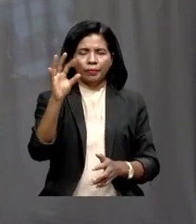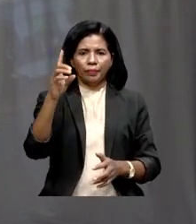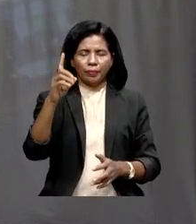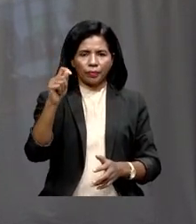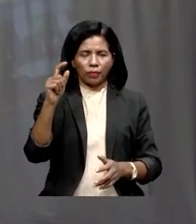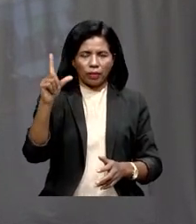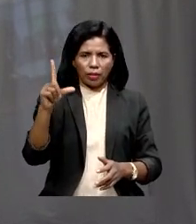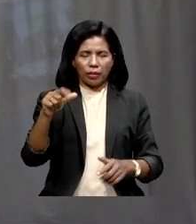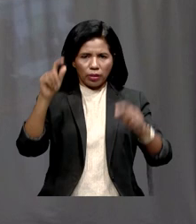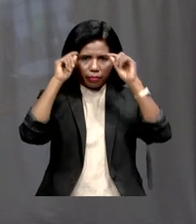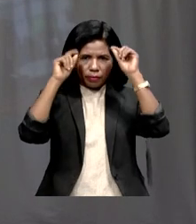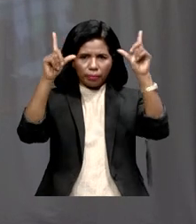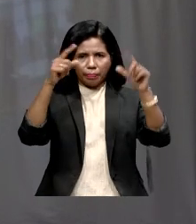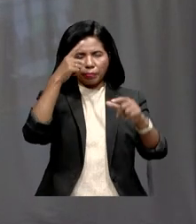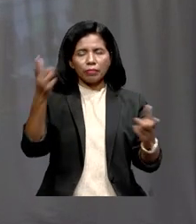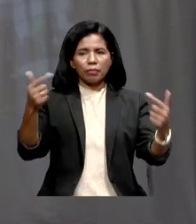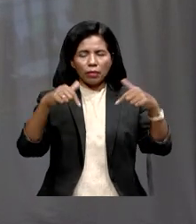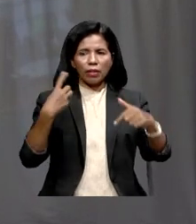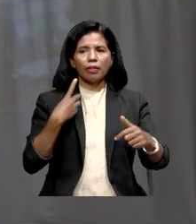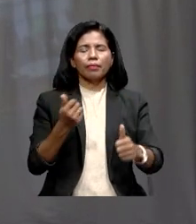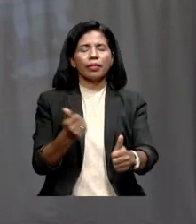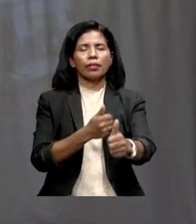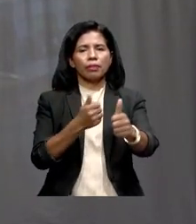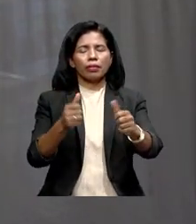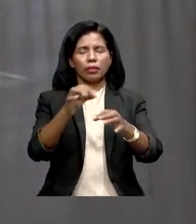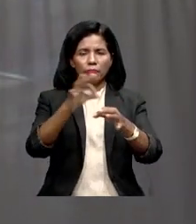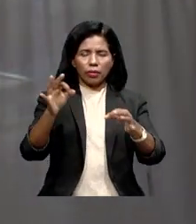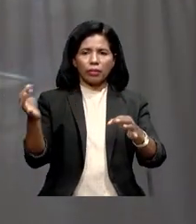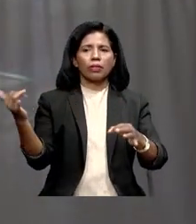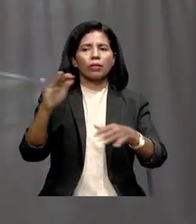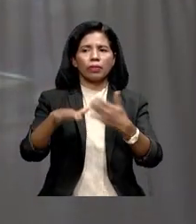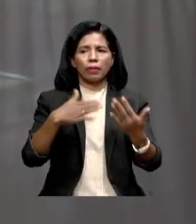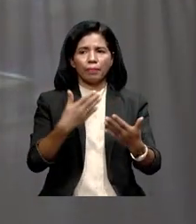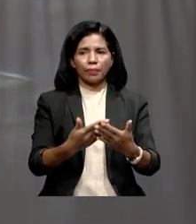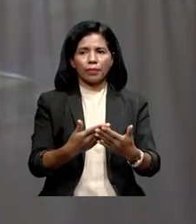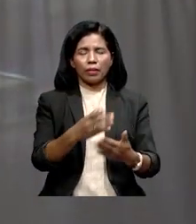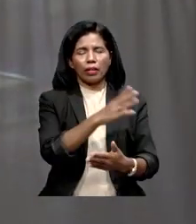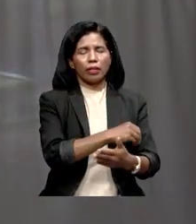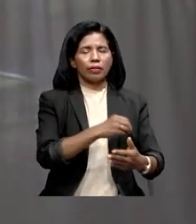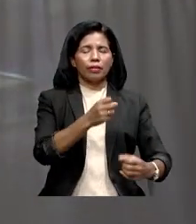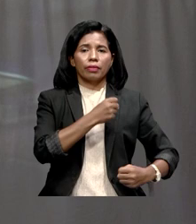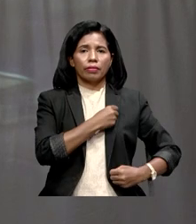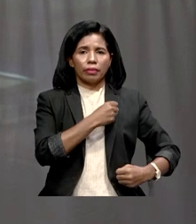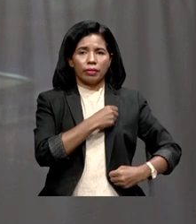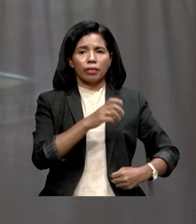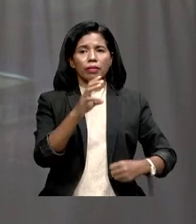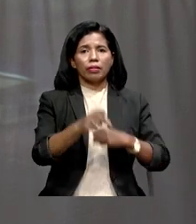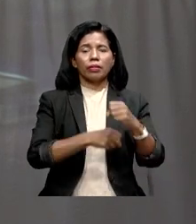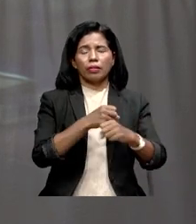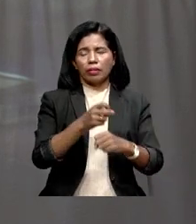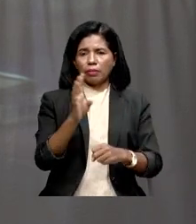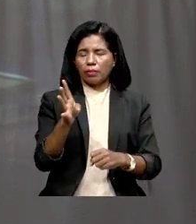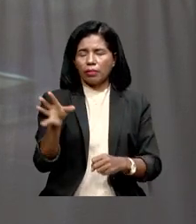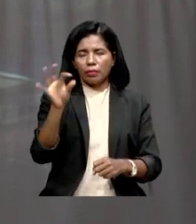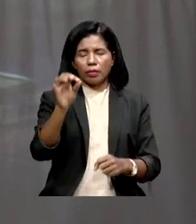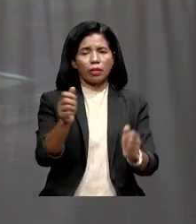Fez Timor-Leste. Mas aí também até tu ir na parte espírita, sir, né? Suain, FALINTIL, ba dala hatuno lo resencia, hamutu que